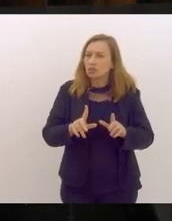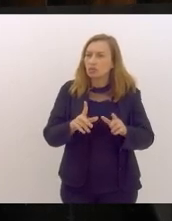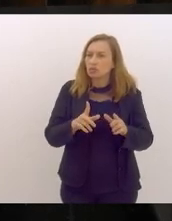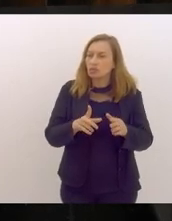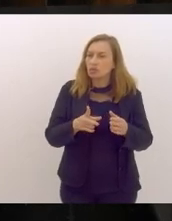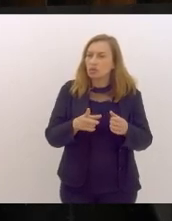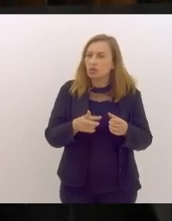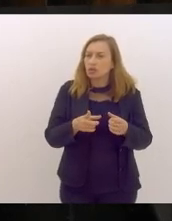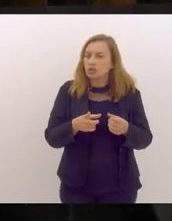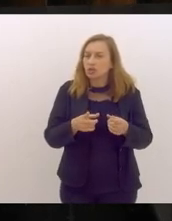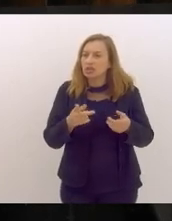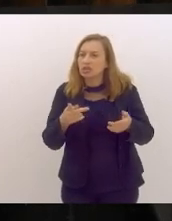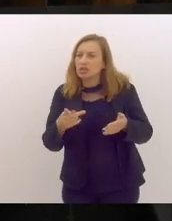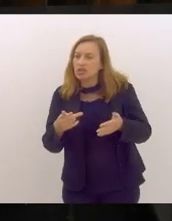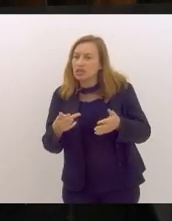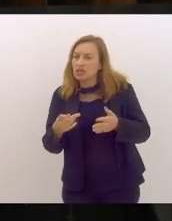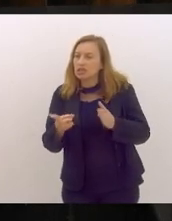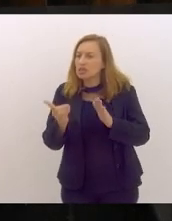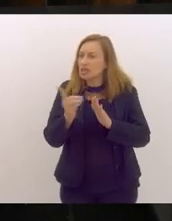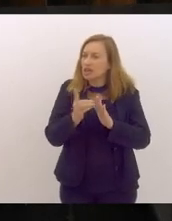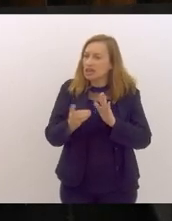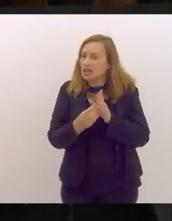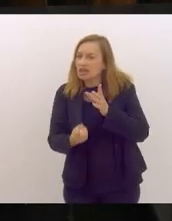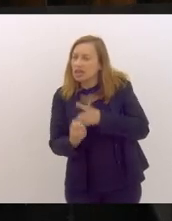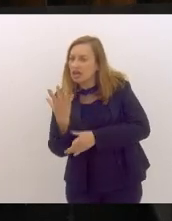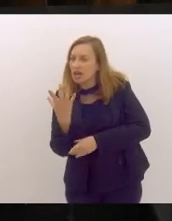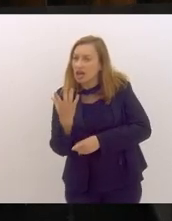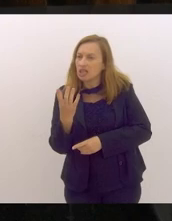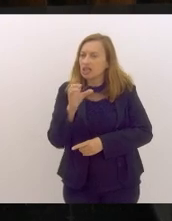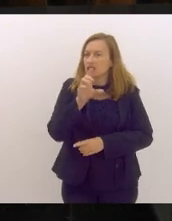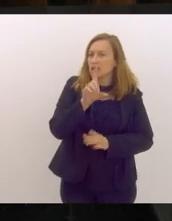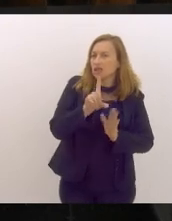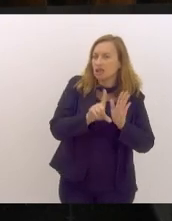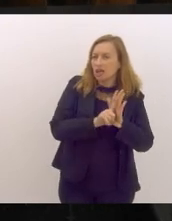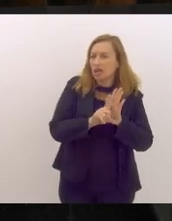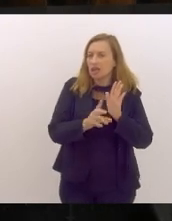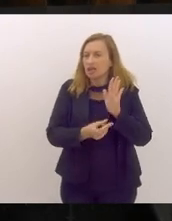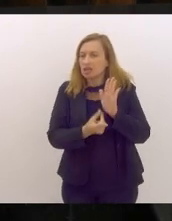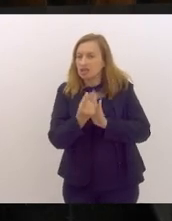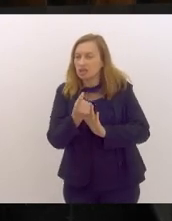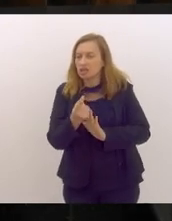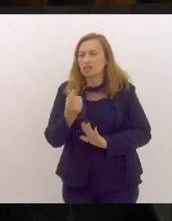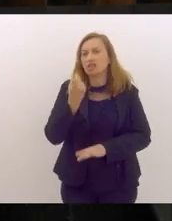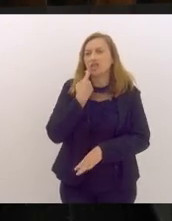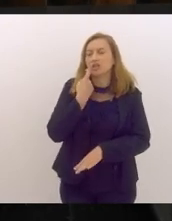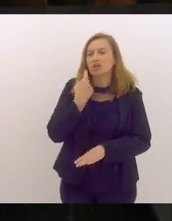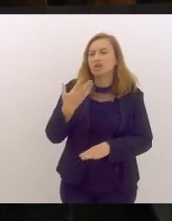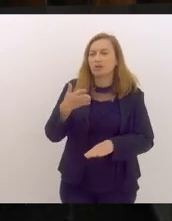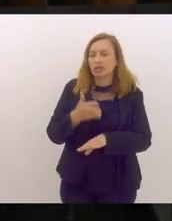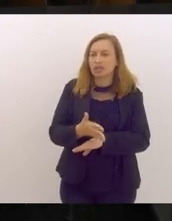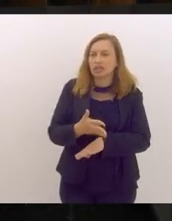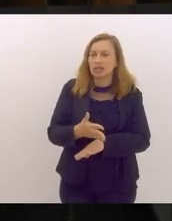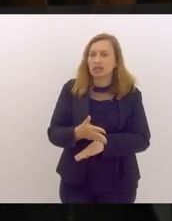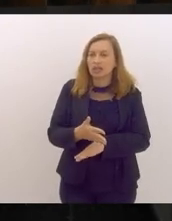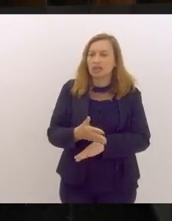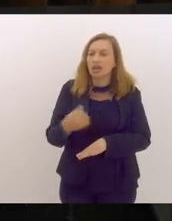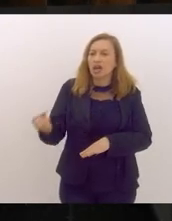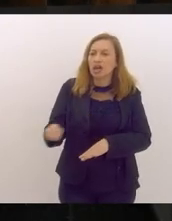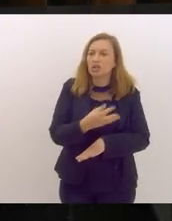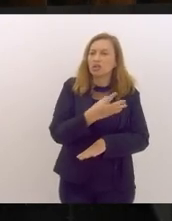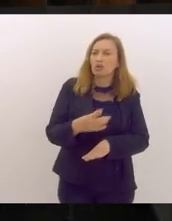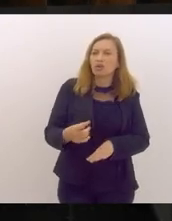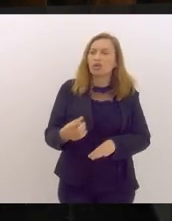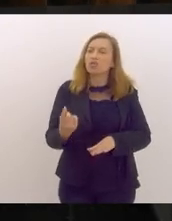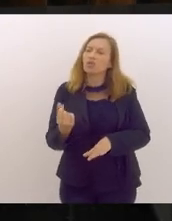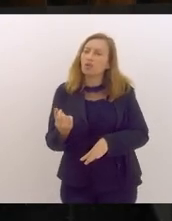desse espúrio decreto publicado no DO de sexta-feira, para entrar em vigor a nova margem de